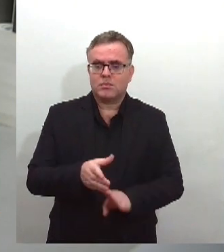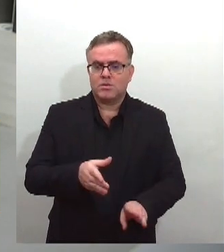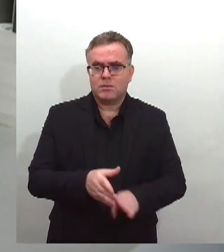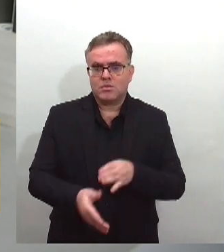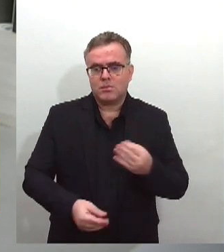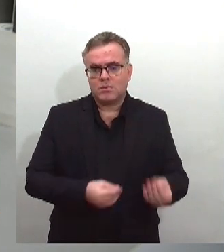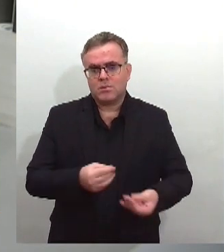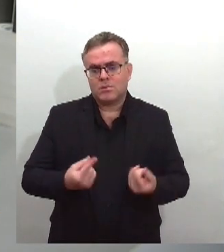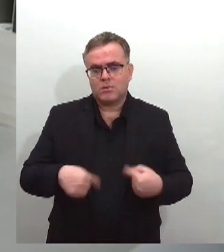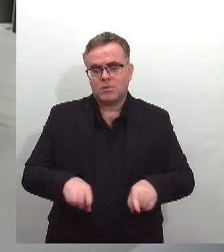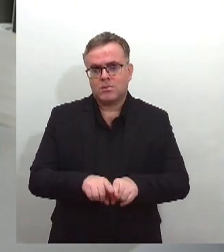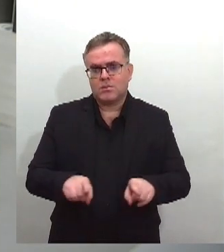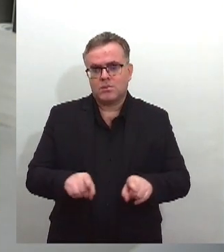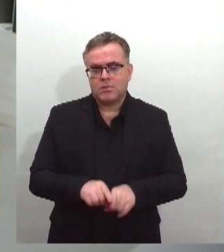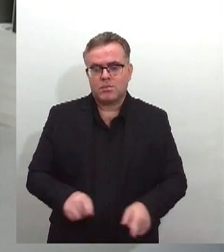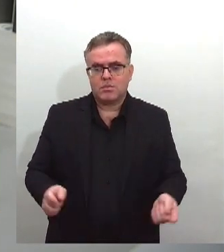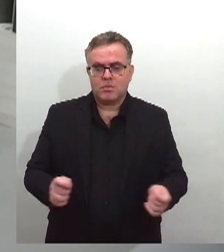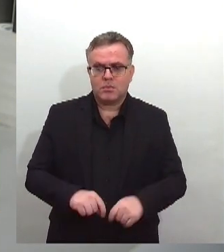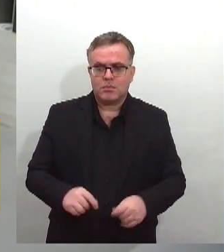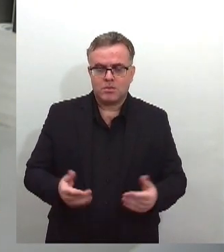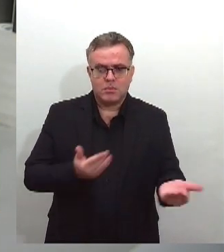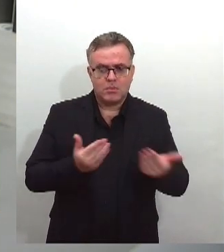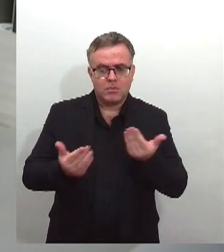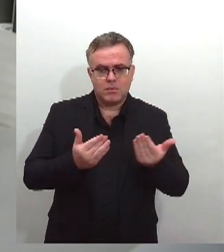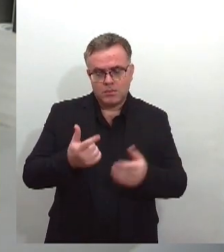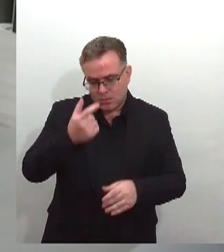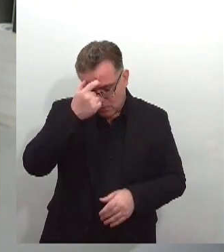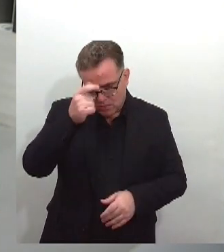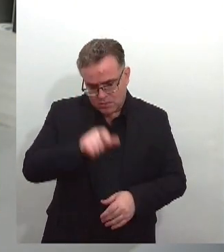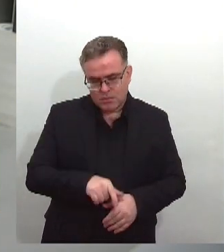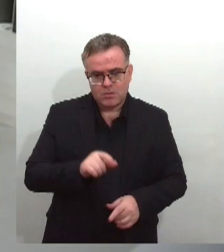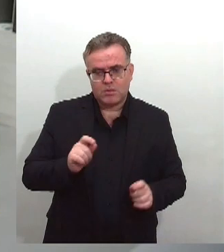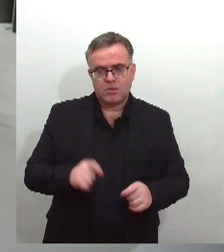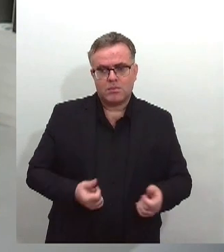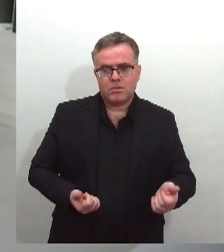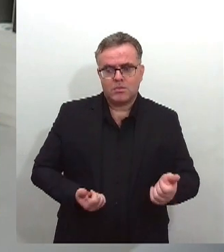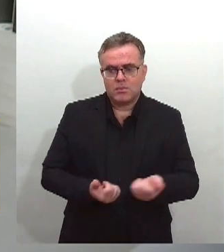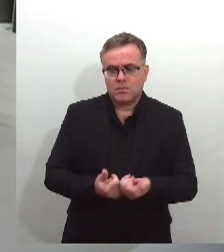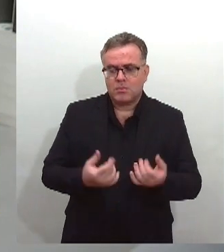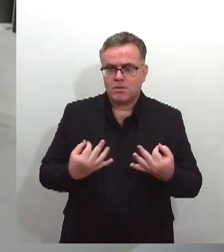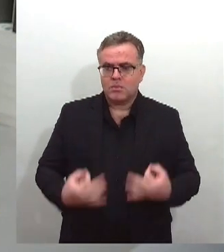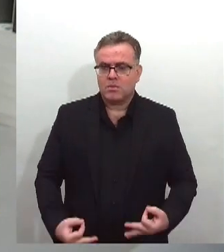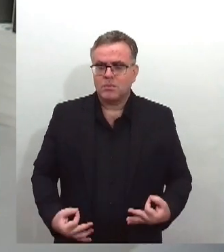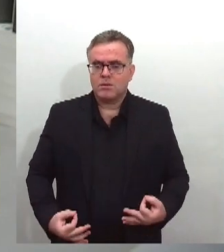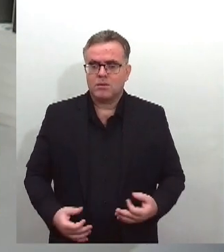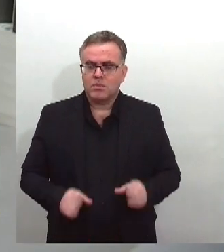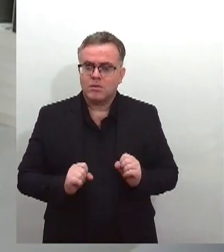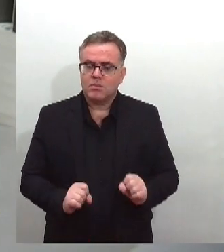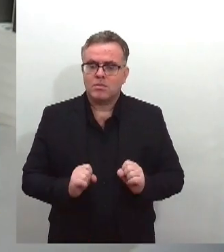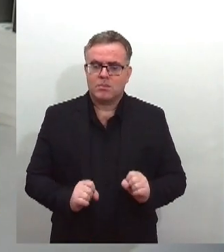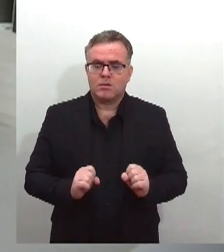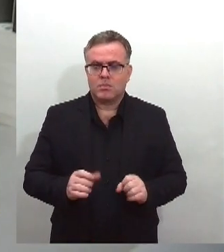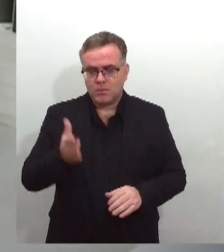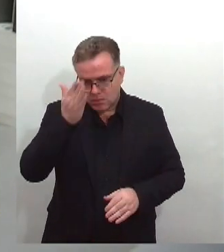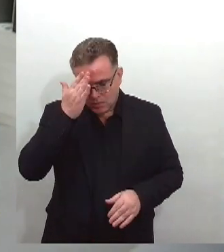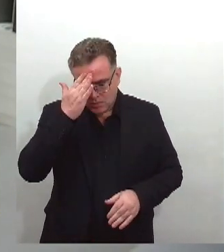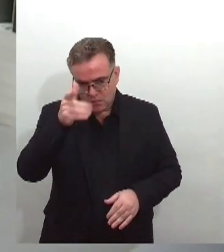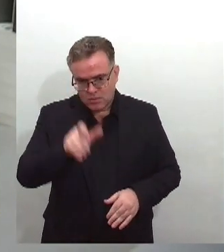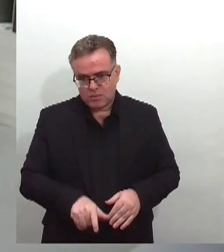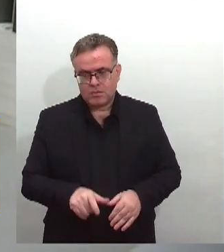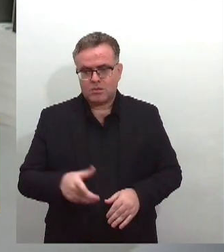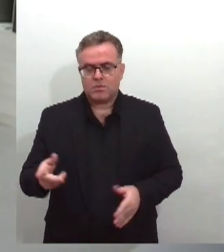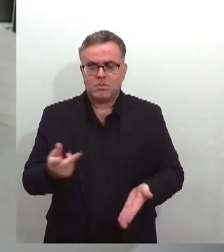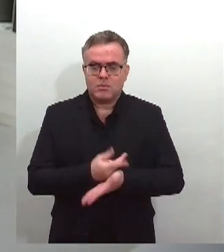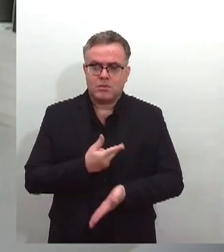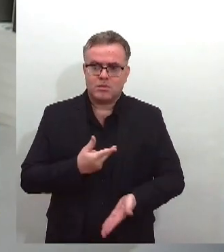questão psicológica, né? Ela tem ali um apoio psicológico para que ela possa compreender a situação onde ela está